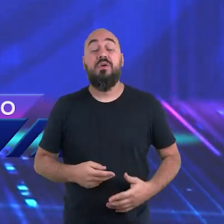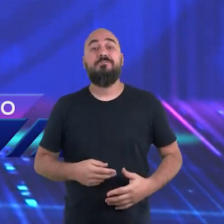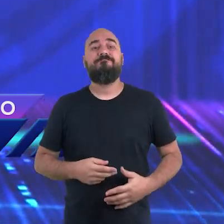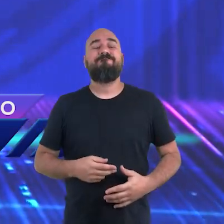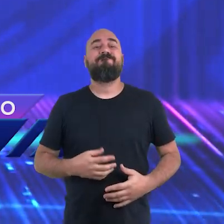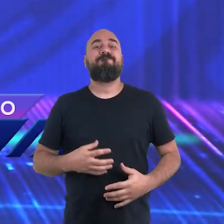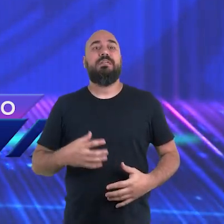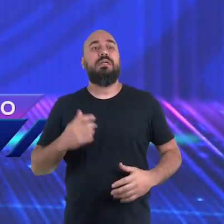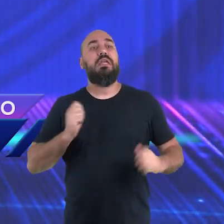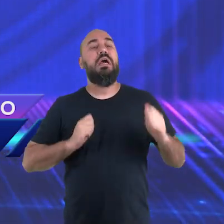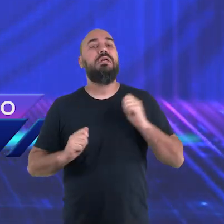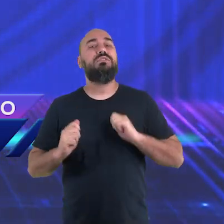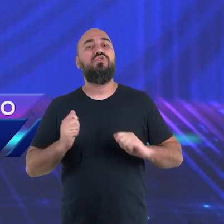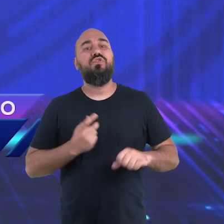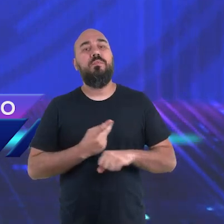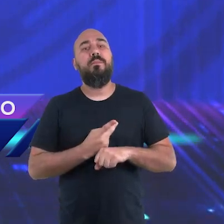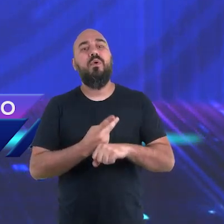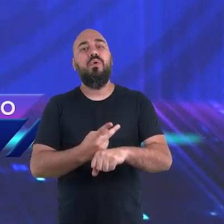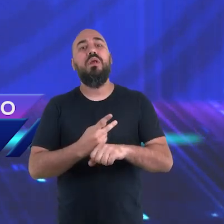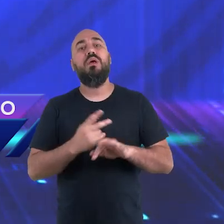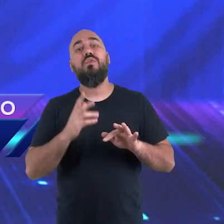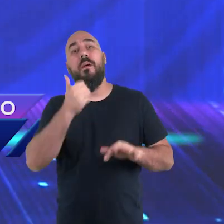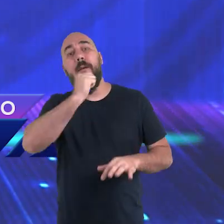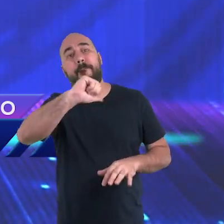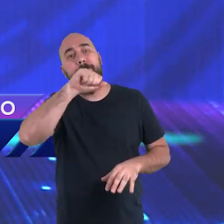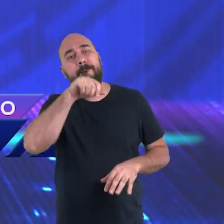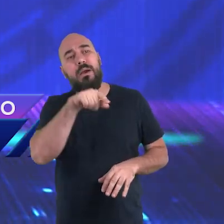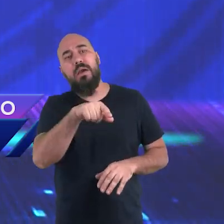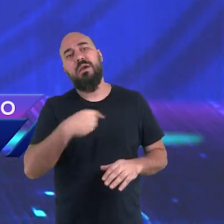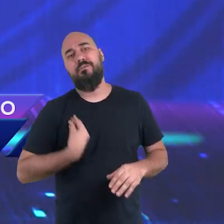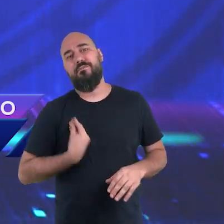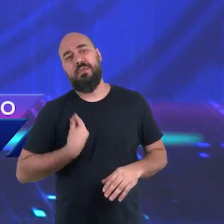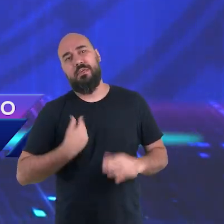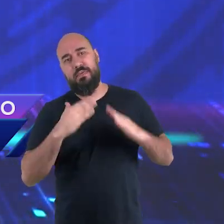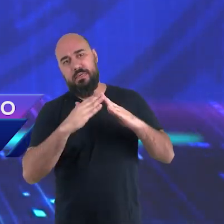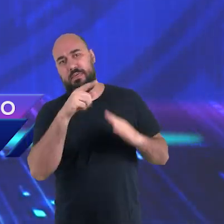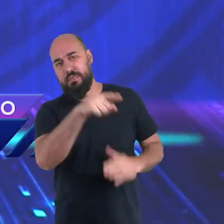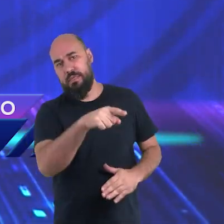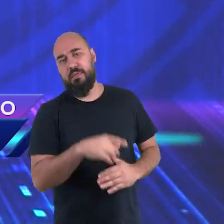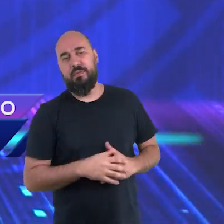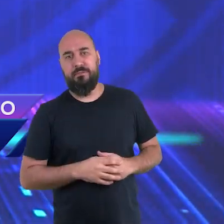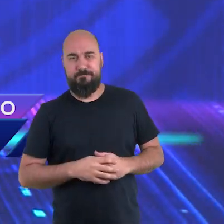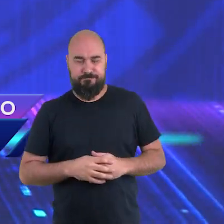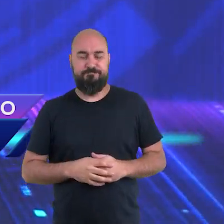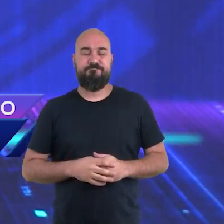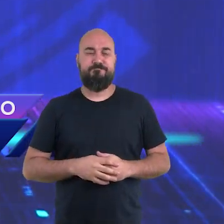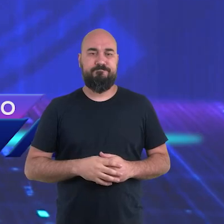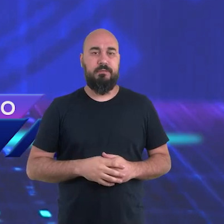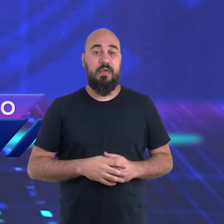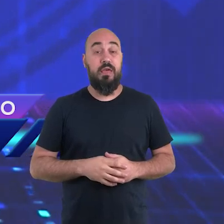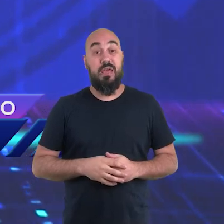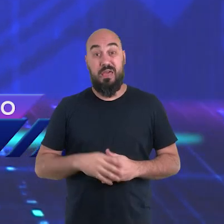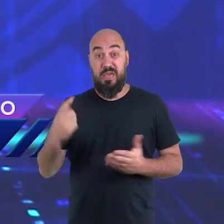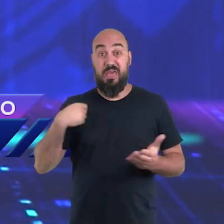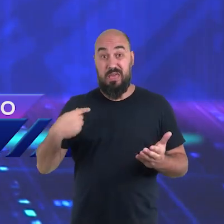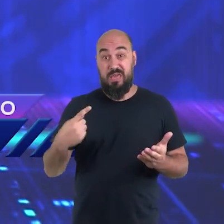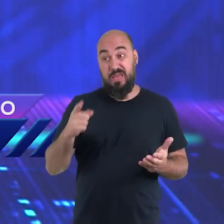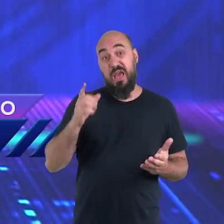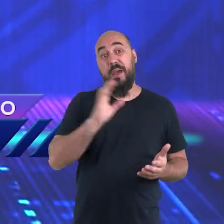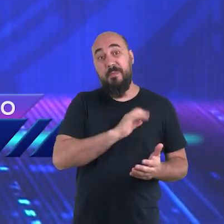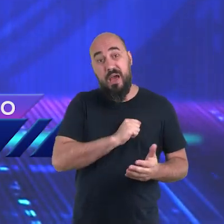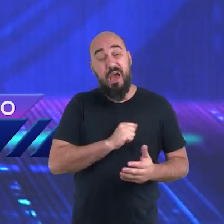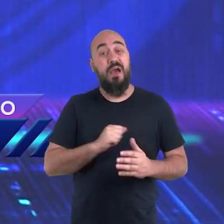estava ansioso e procurando pela sua mãe, que morava em Hiroshima. Uma coisa era dizer que ele